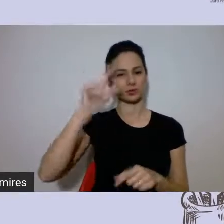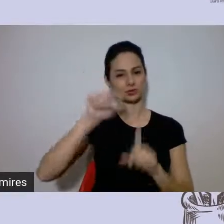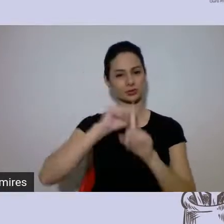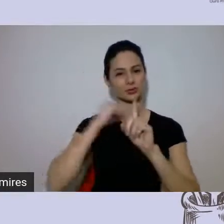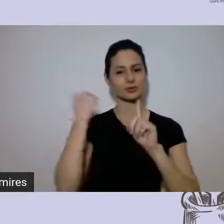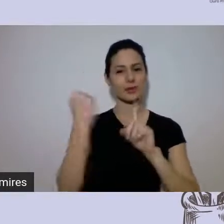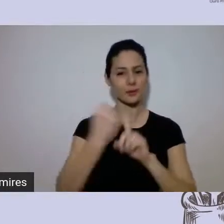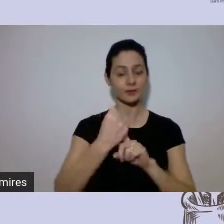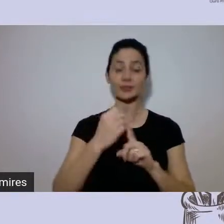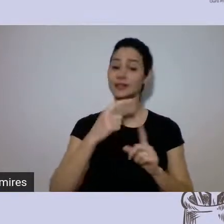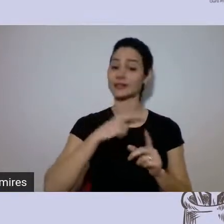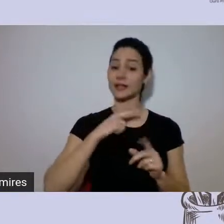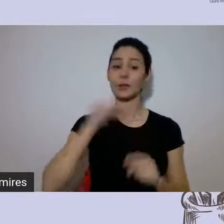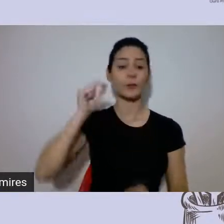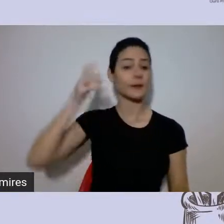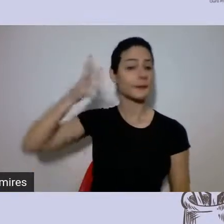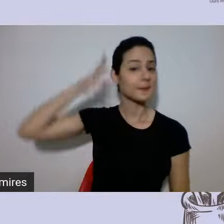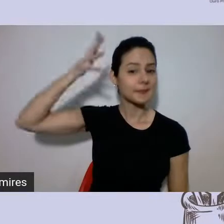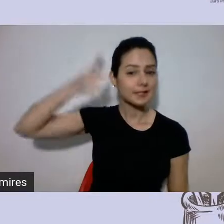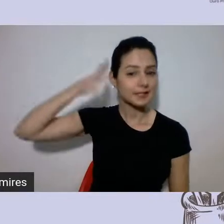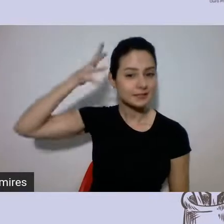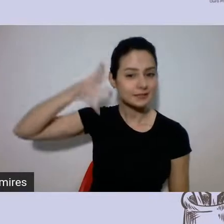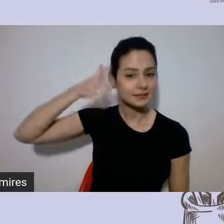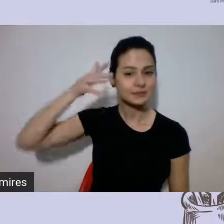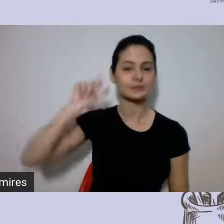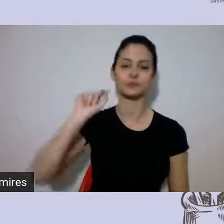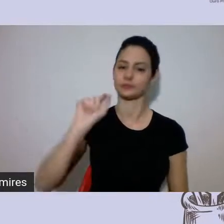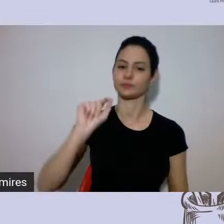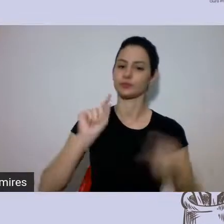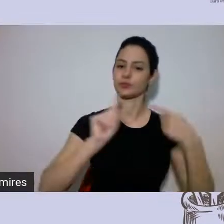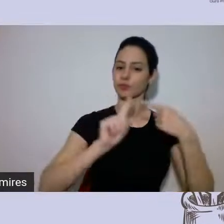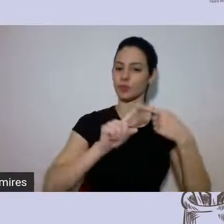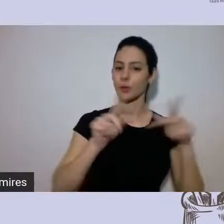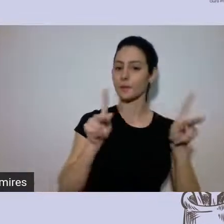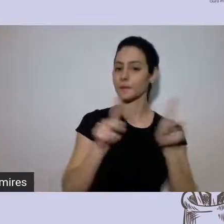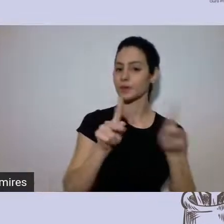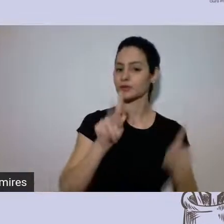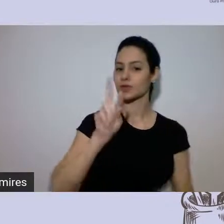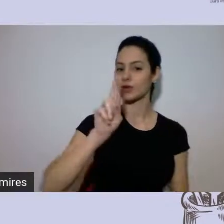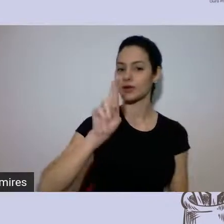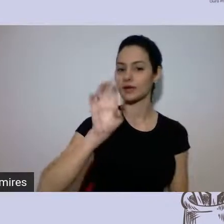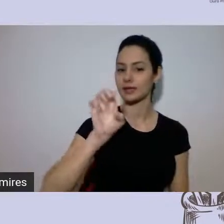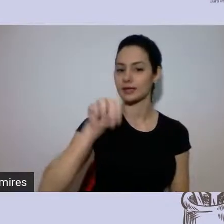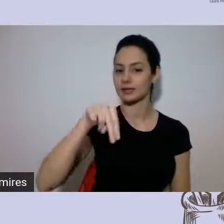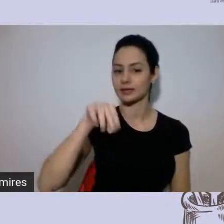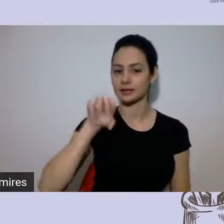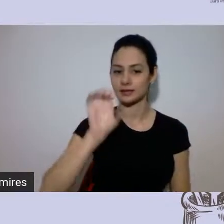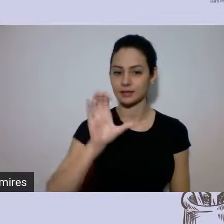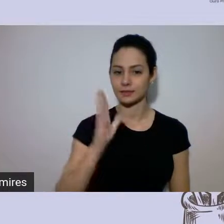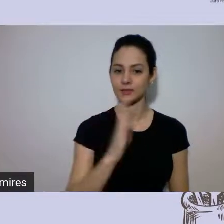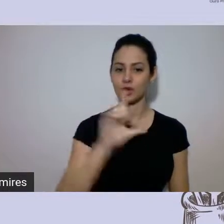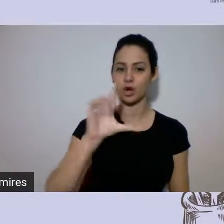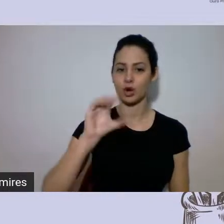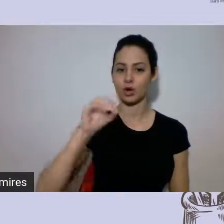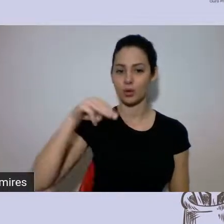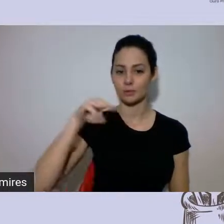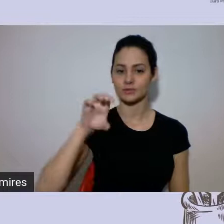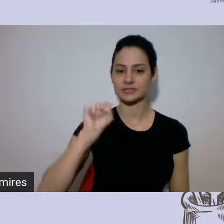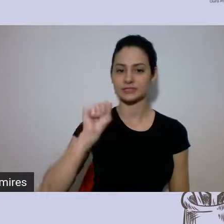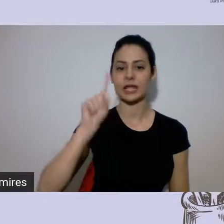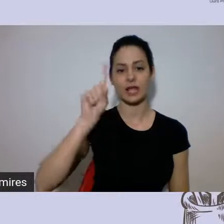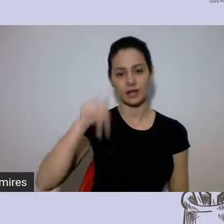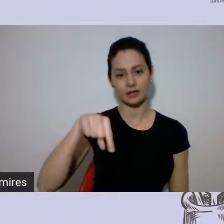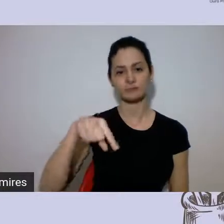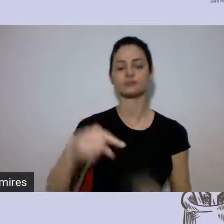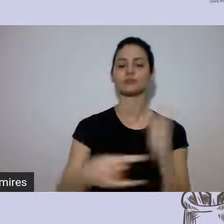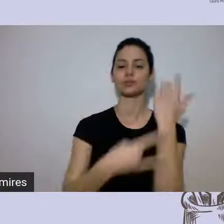Teremos como palestrantes, tá? O professor René Lomes, da Universidade Federal de